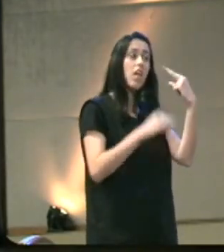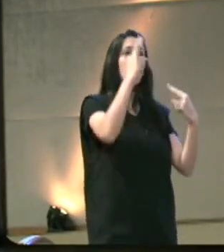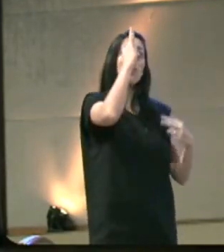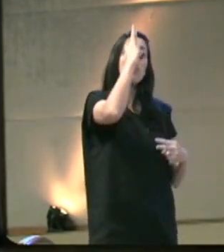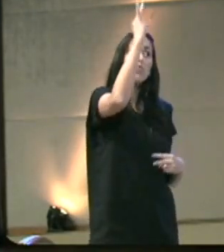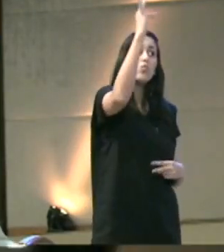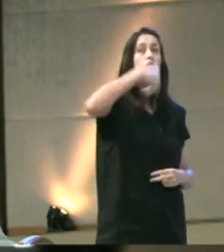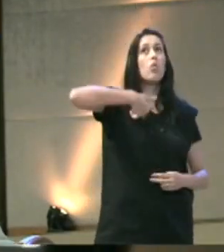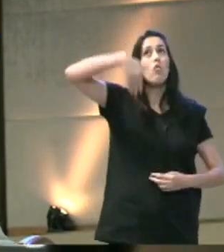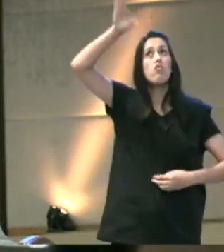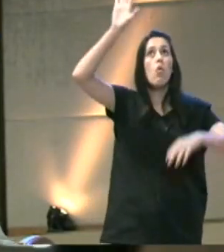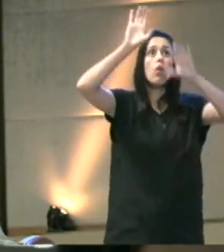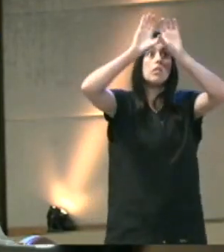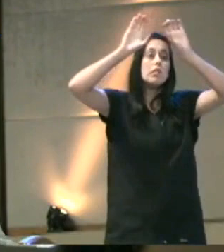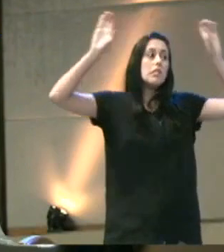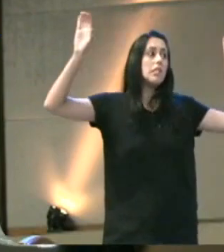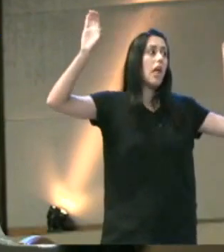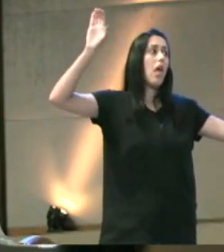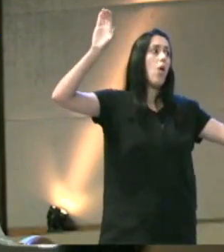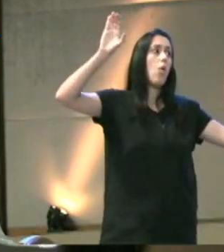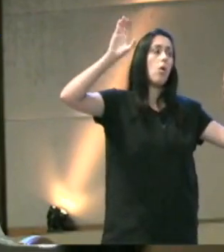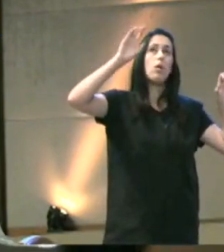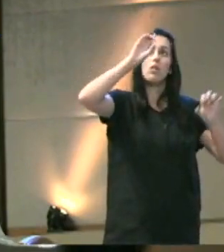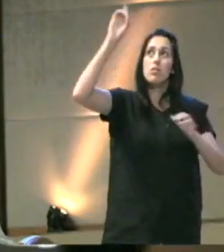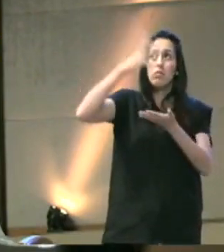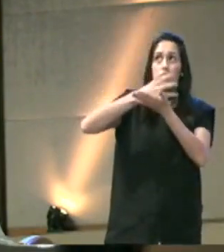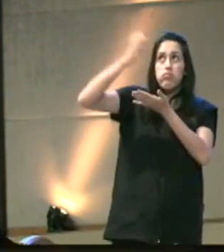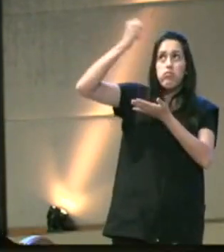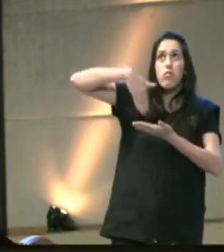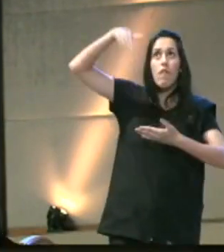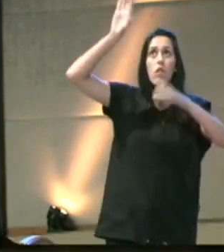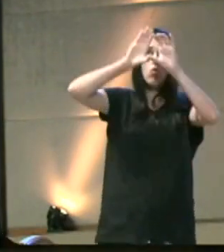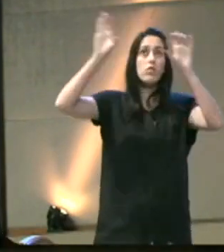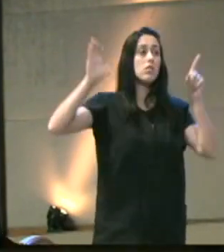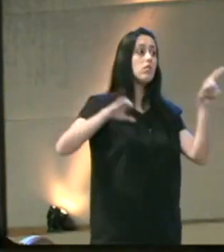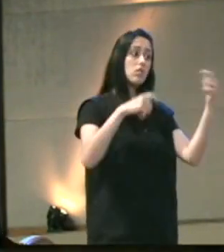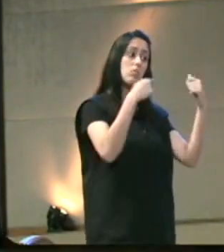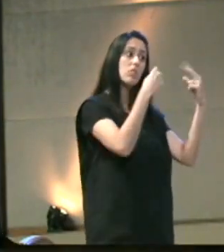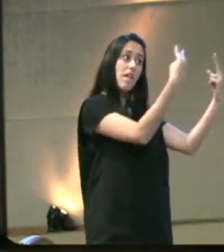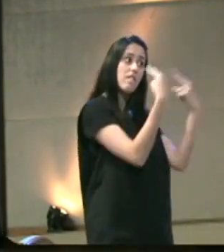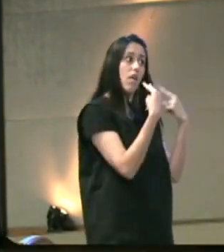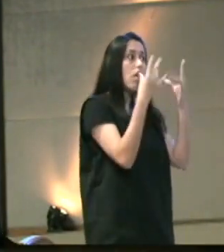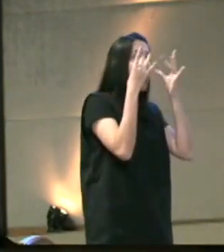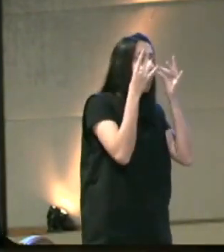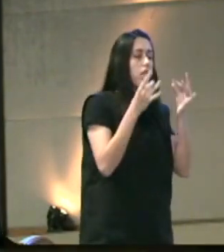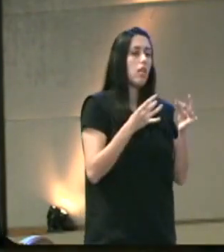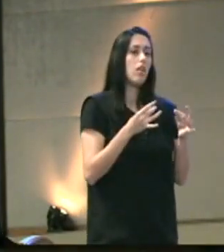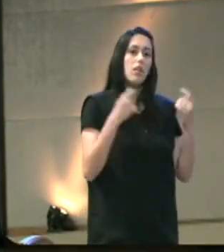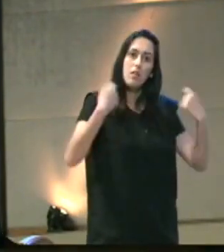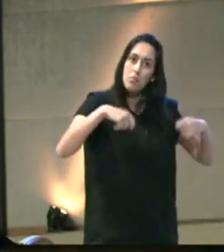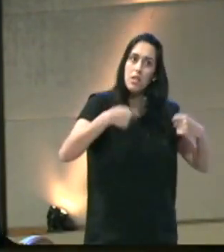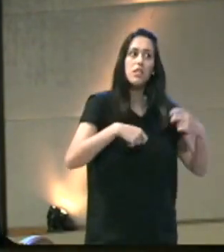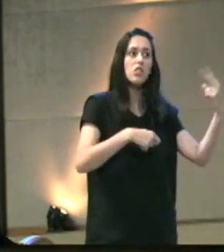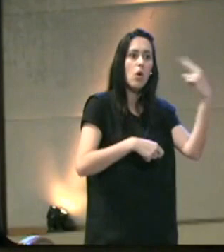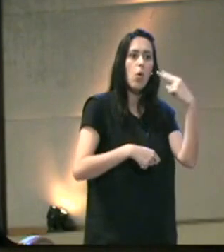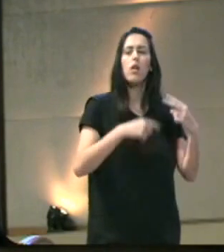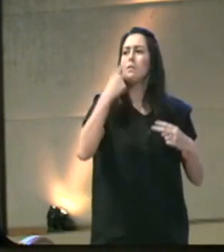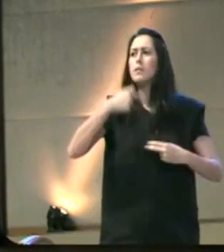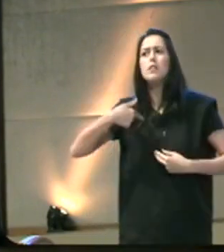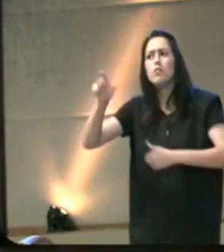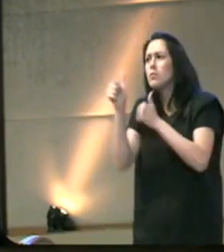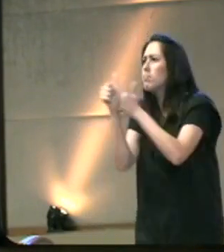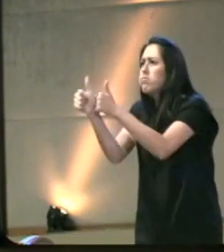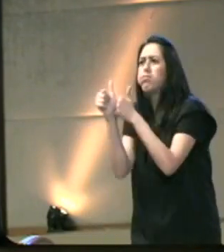nas carruagens de fogo. E aí quando Elias dizia para ele: olha, eu só vou ali, pode ficar aqui. De jeito nenhum, eu vou te seguir, porque dá de